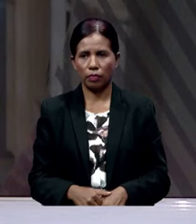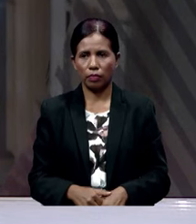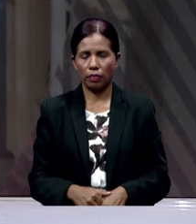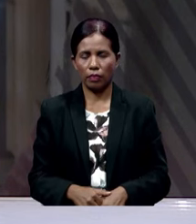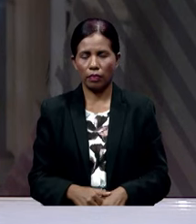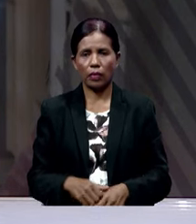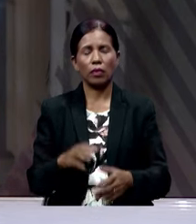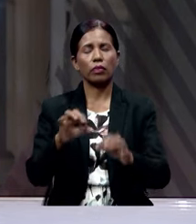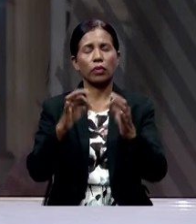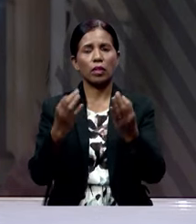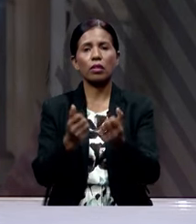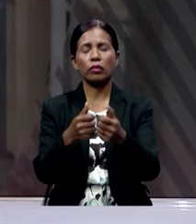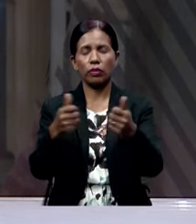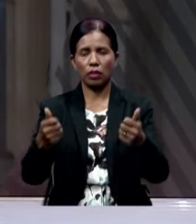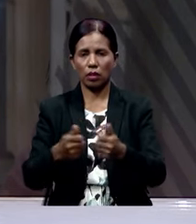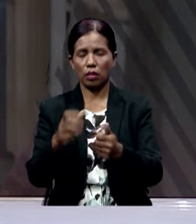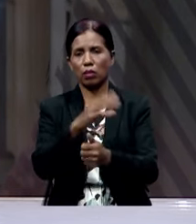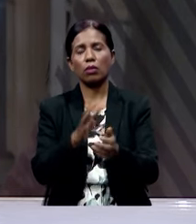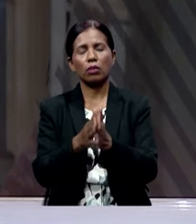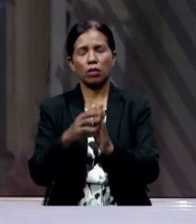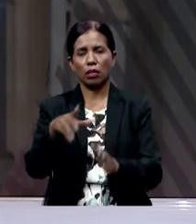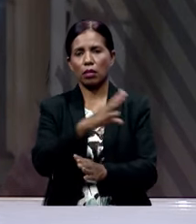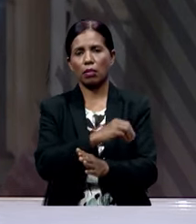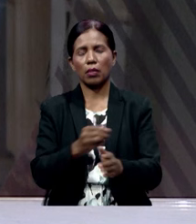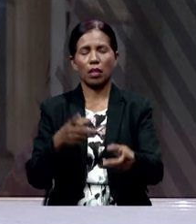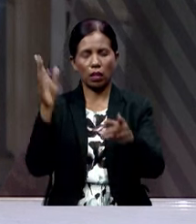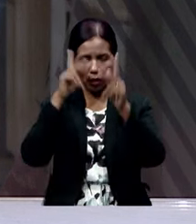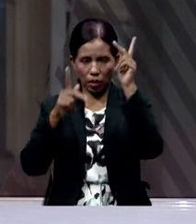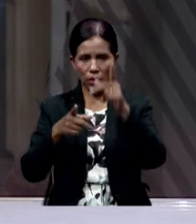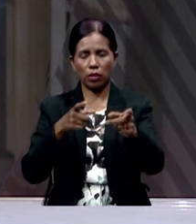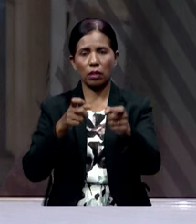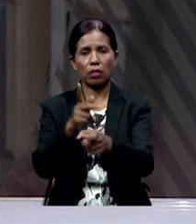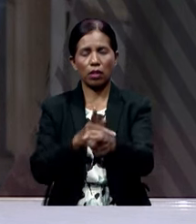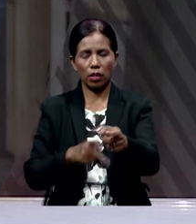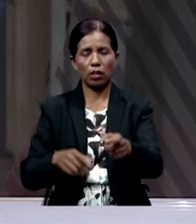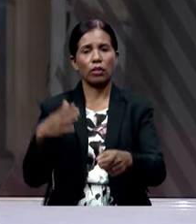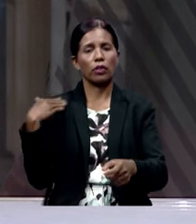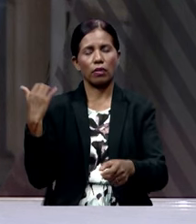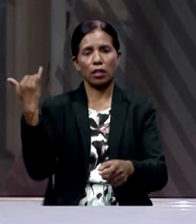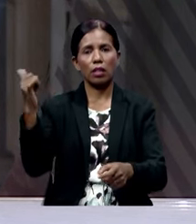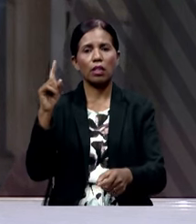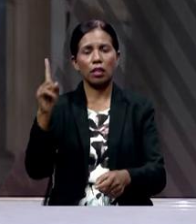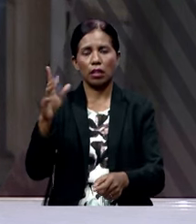Fundação Mahen, o Superintendente acelera a investigação ba caso tiro Canexo Avenida e Agaruai Baucau.